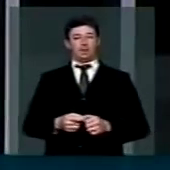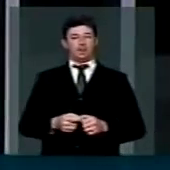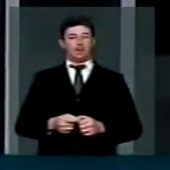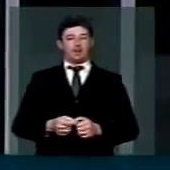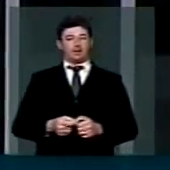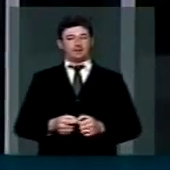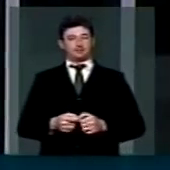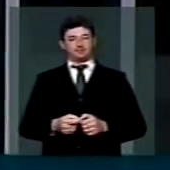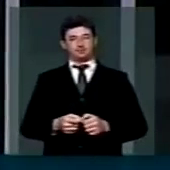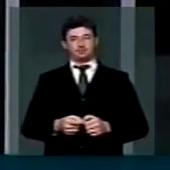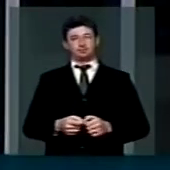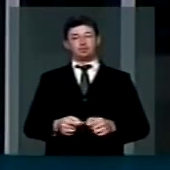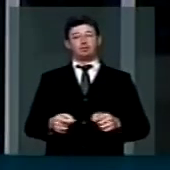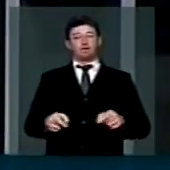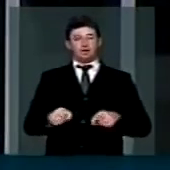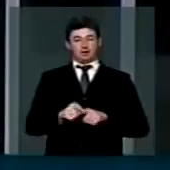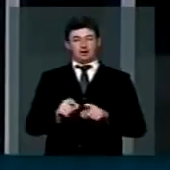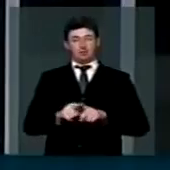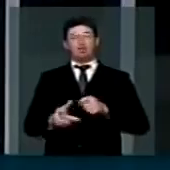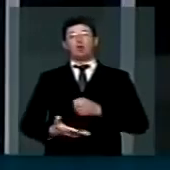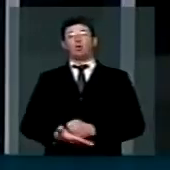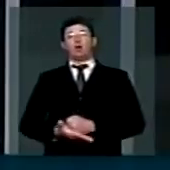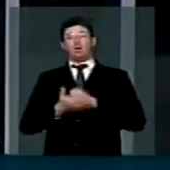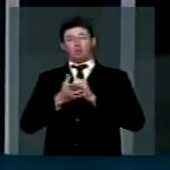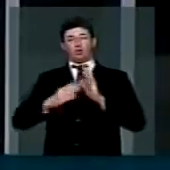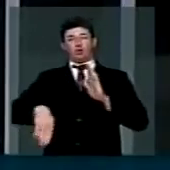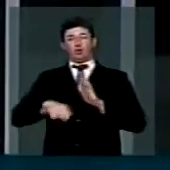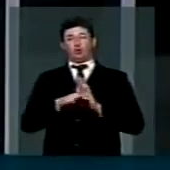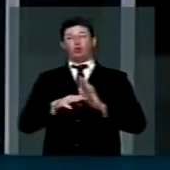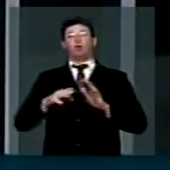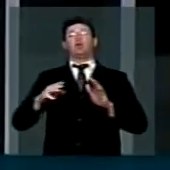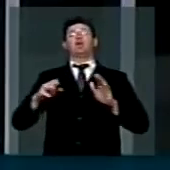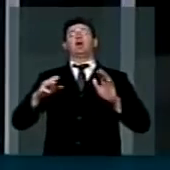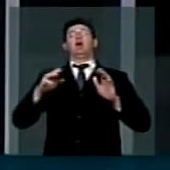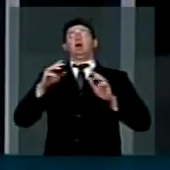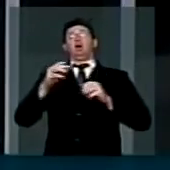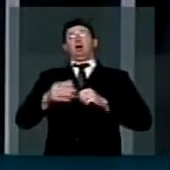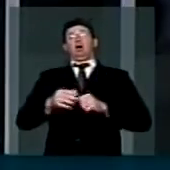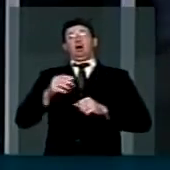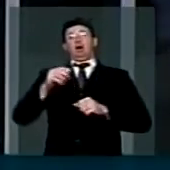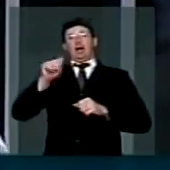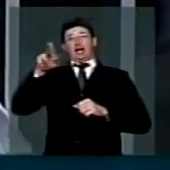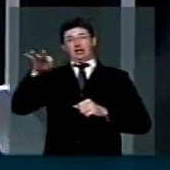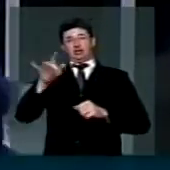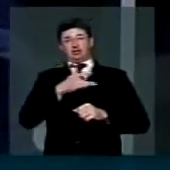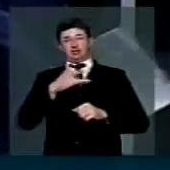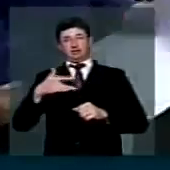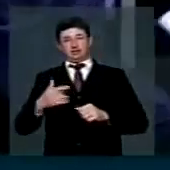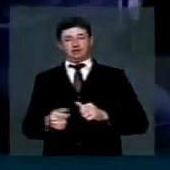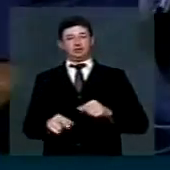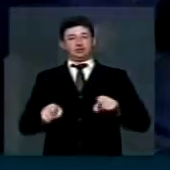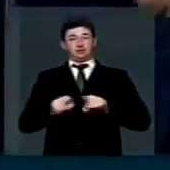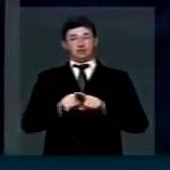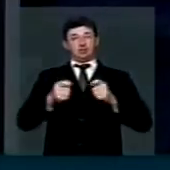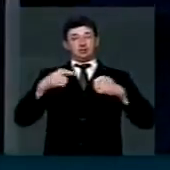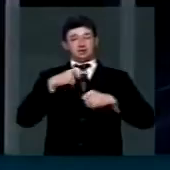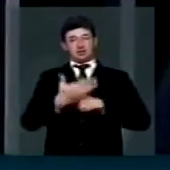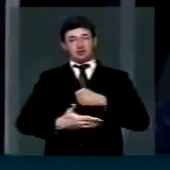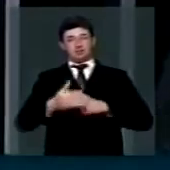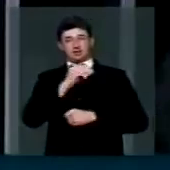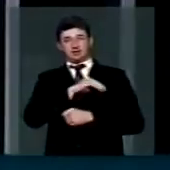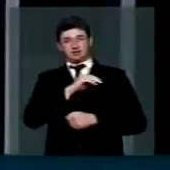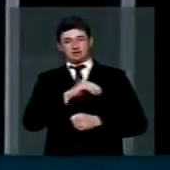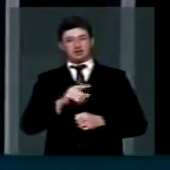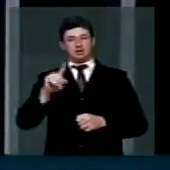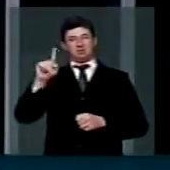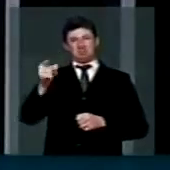o nosso irrestrito apoio aos agentes comunitários de saúde e endemia que possam ter esse piso que ainda é baixo,